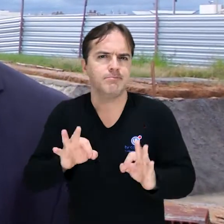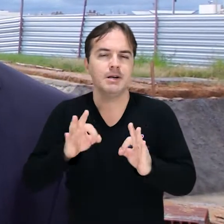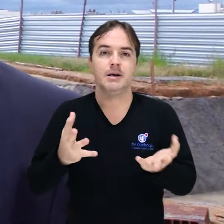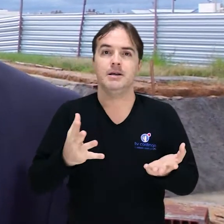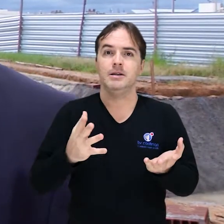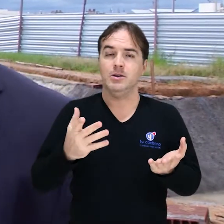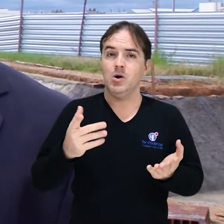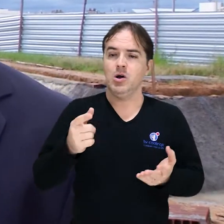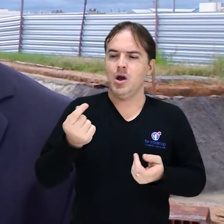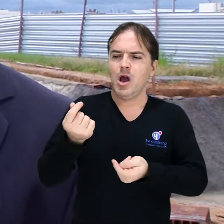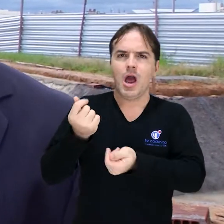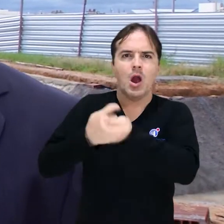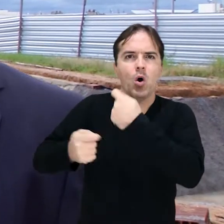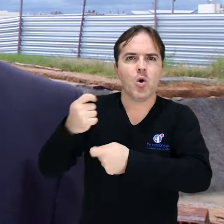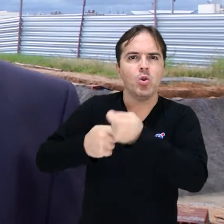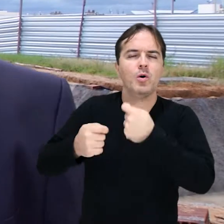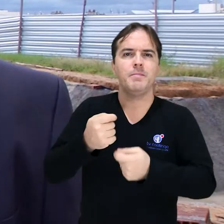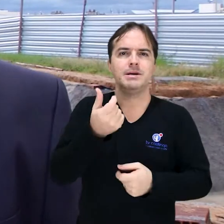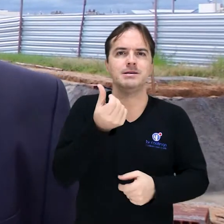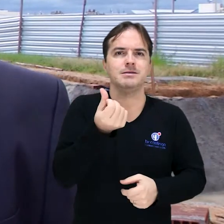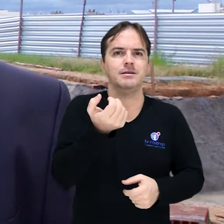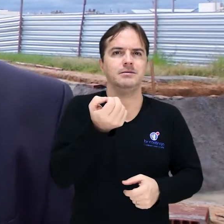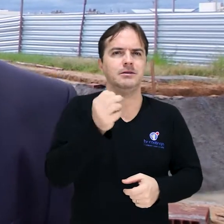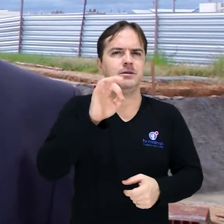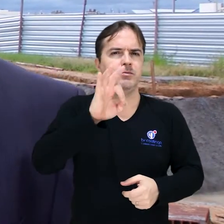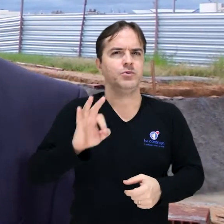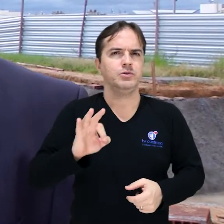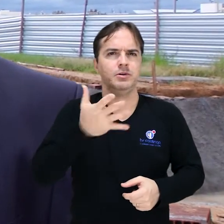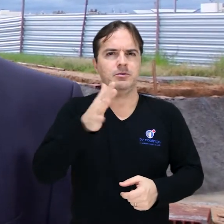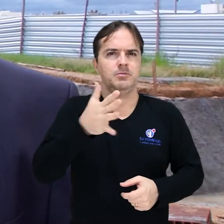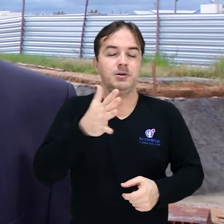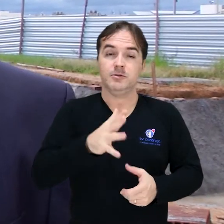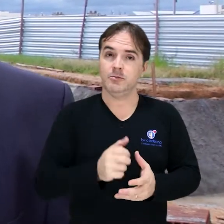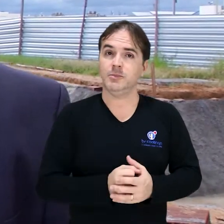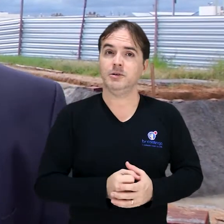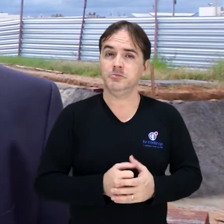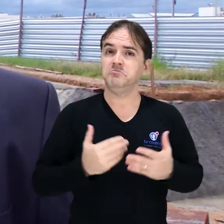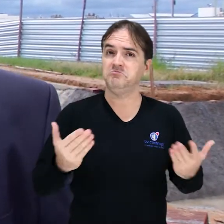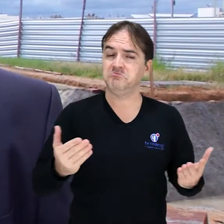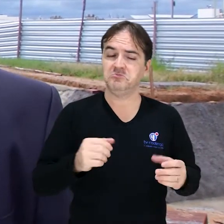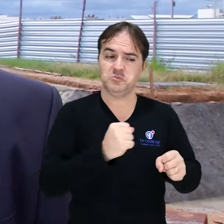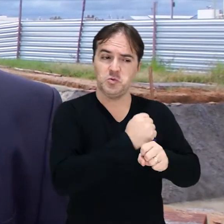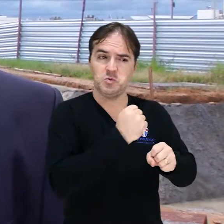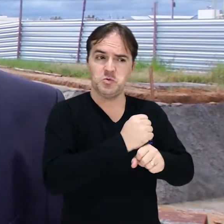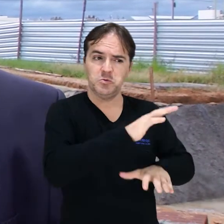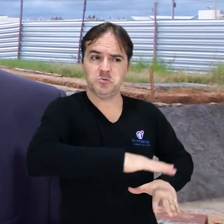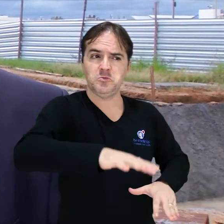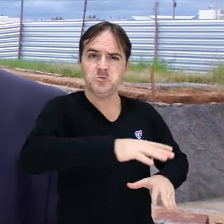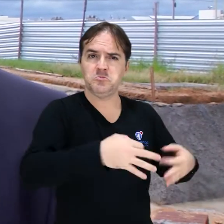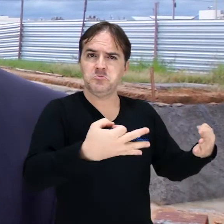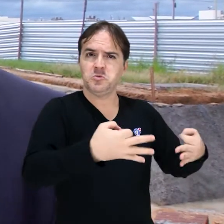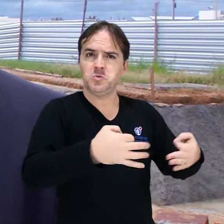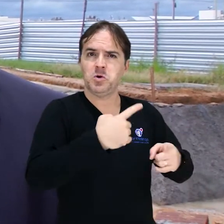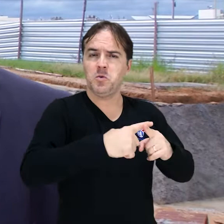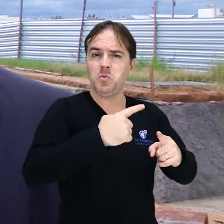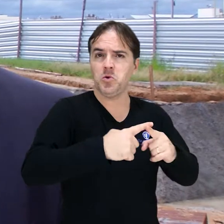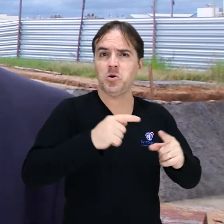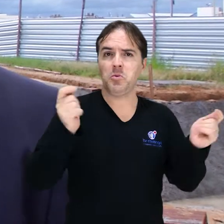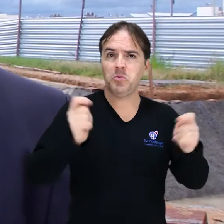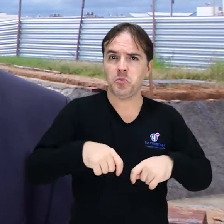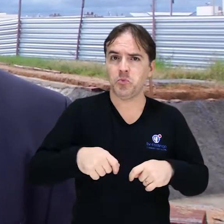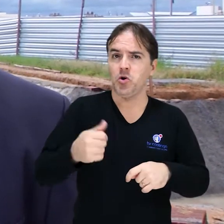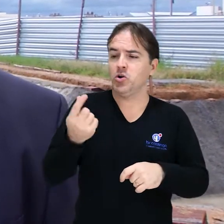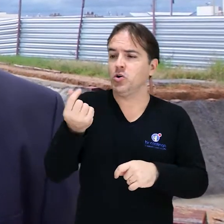até 60% dos recursos, né, isso aí vai ser uma obra fantástica do ponto de vista,